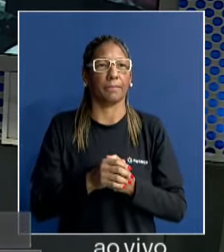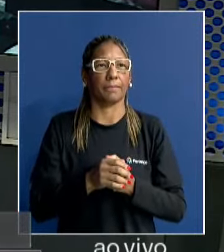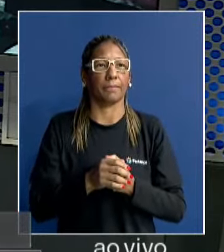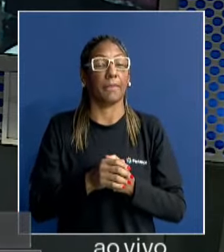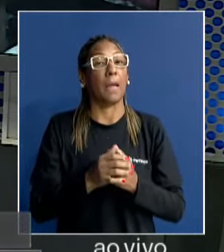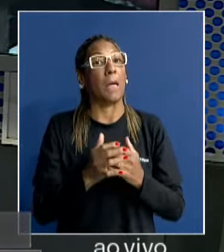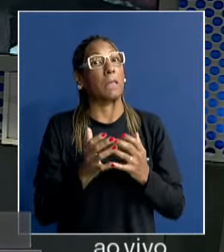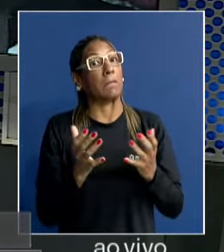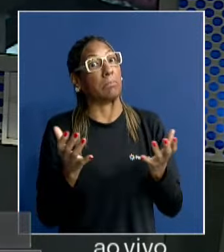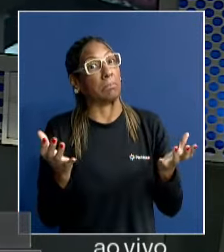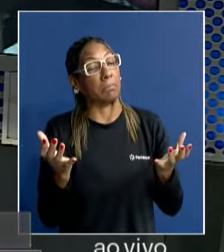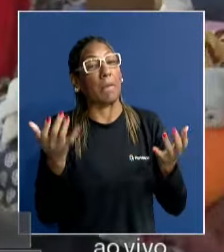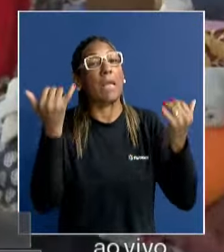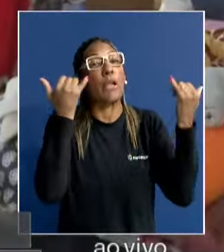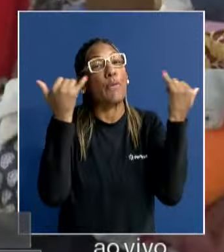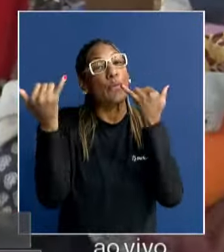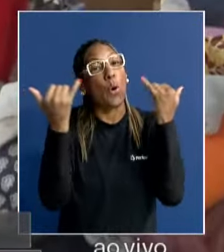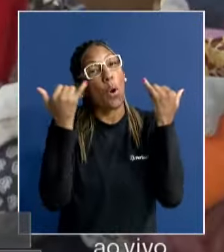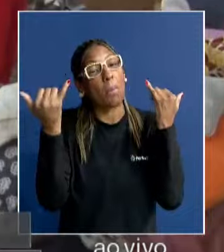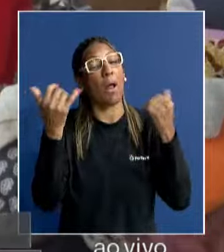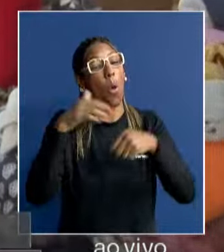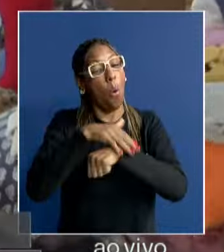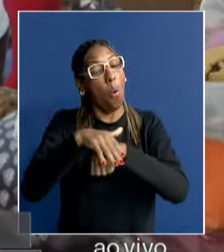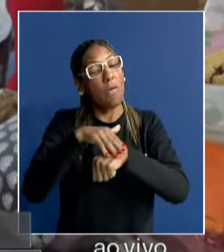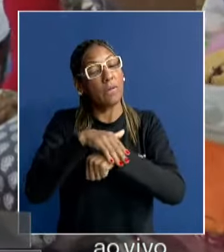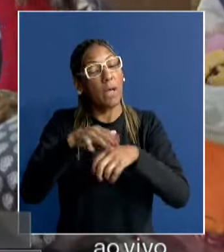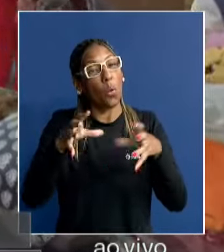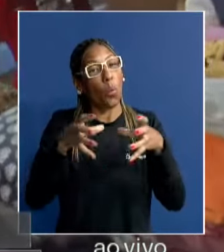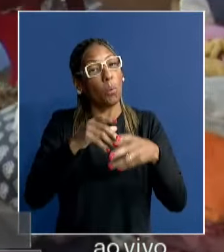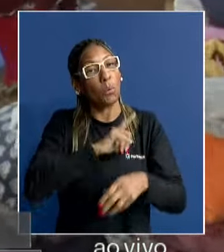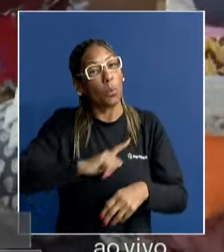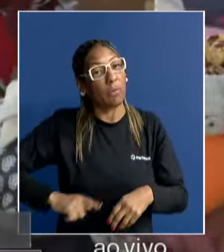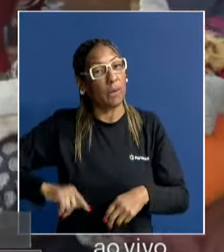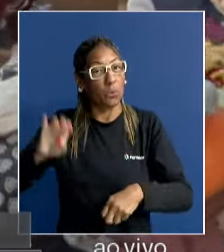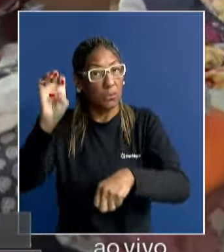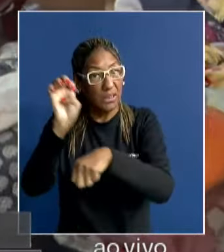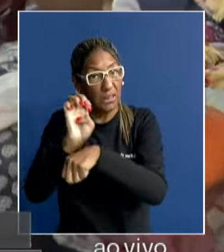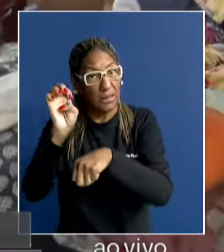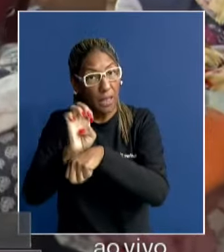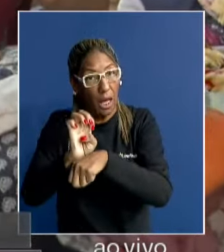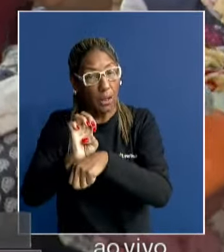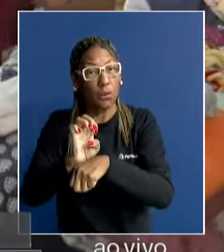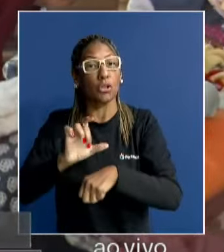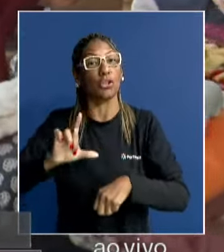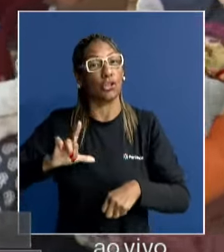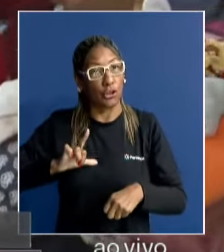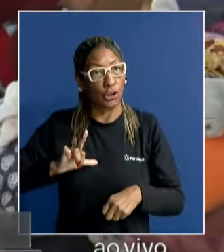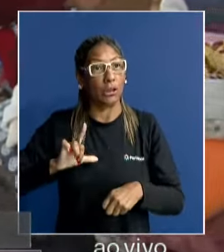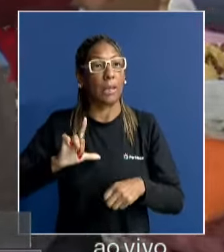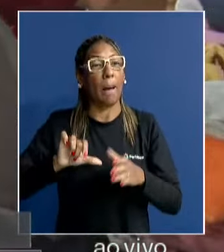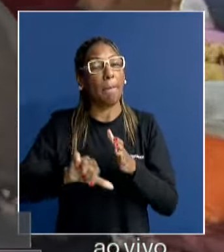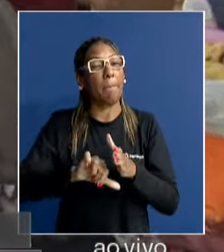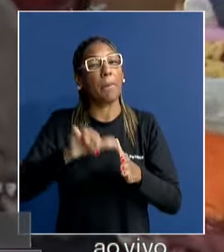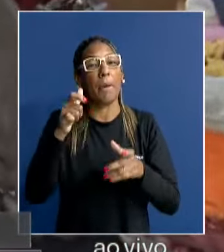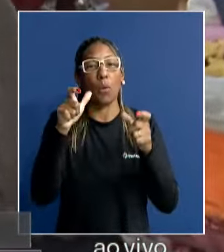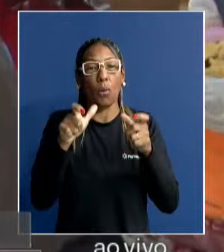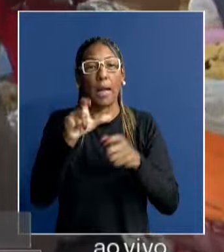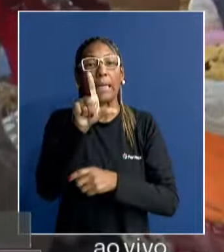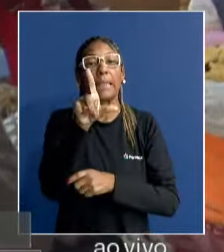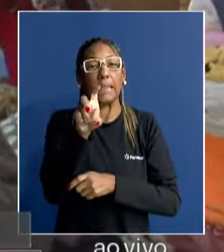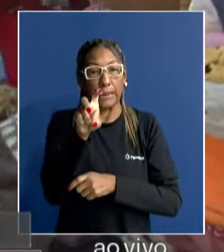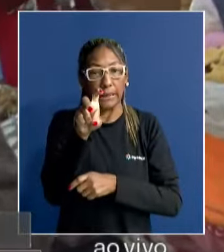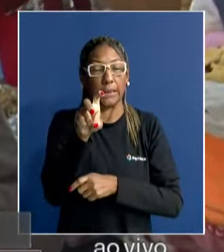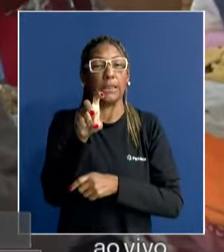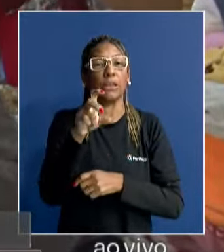O que eu tenho de informação, que eu conversei com o pessoal do governo do estado que estava aqui, é que eles tinham aqui em primeiro momento 15